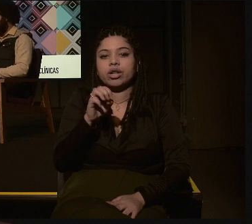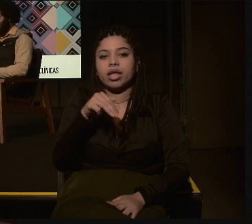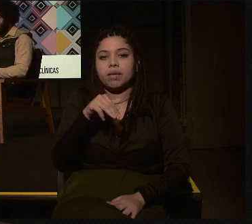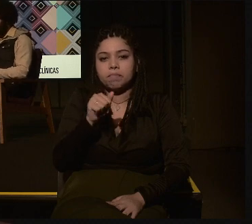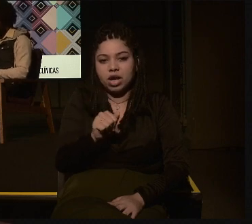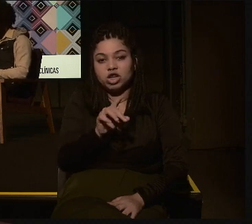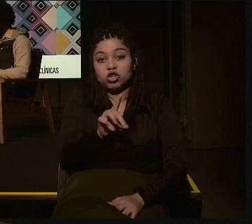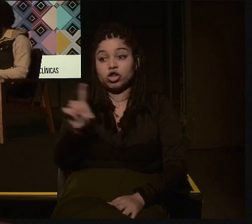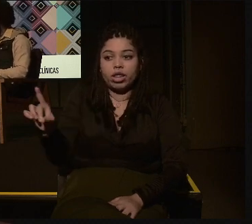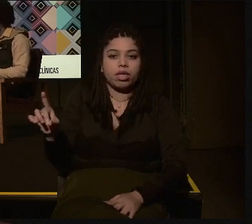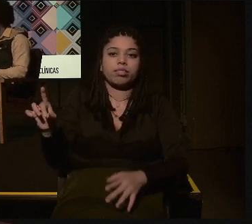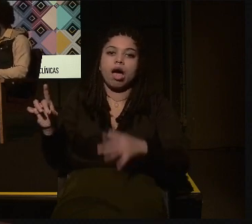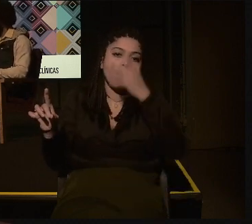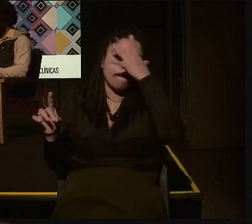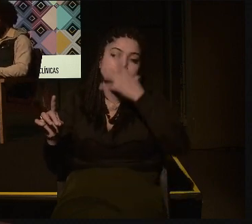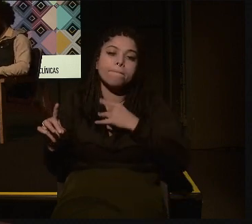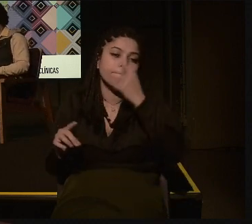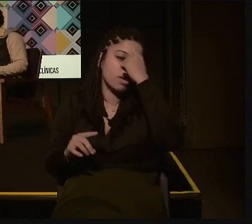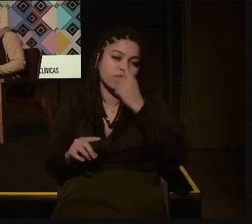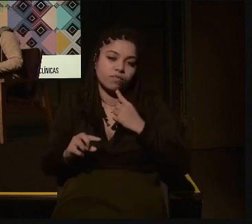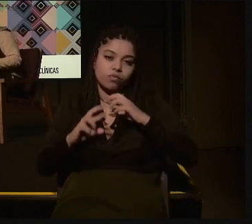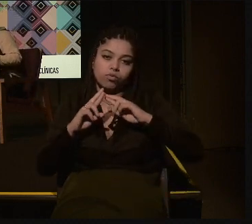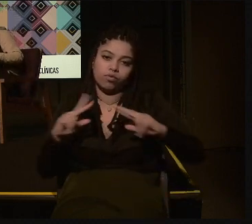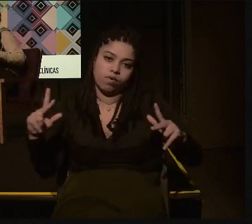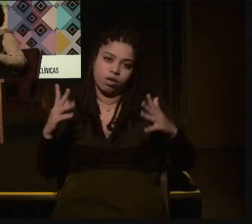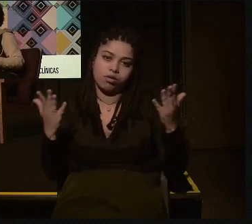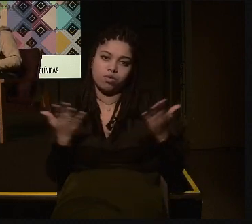tem outra cara hoje, muito mais